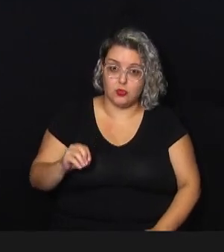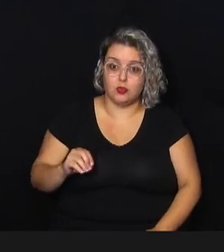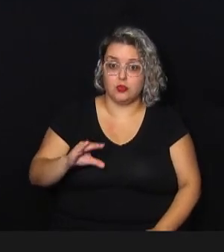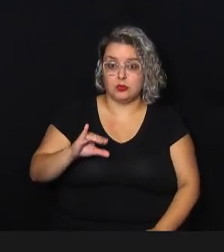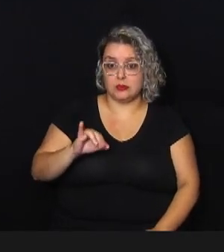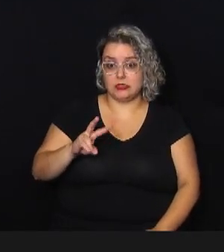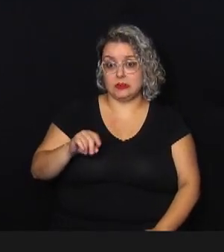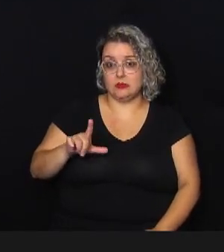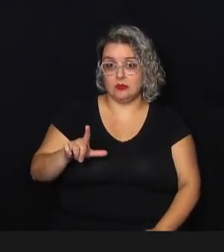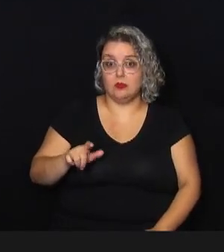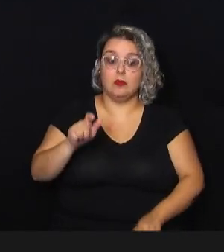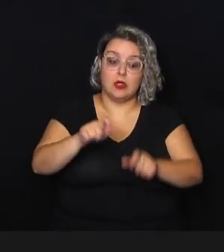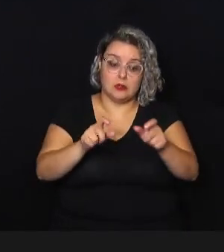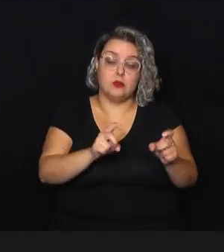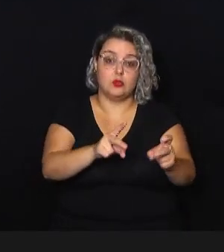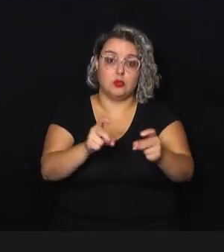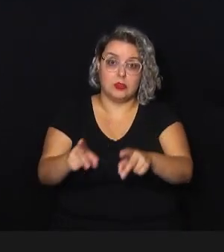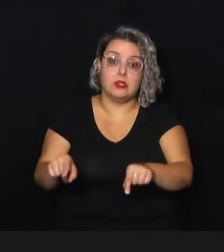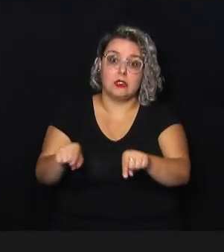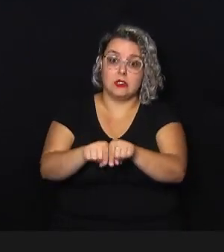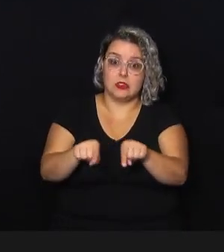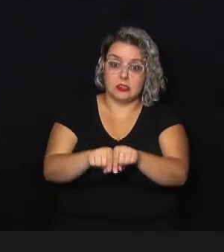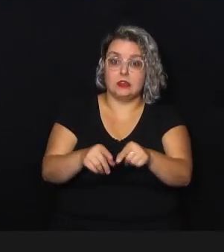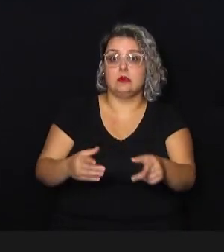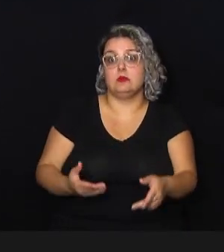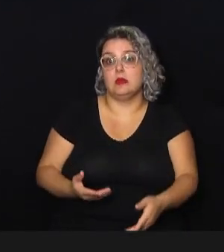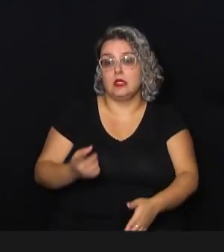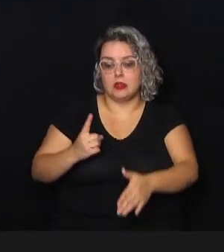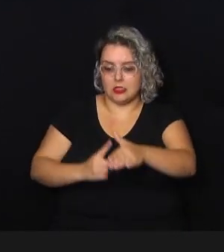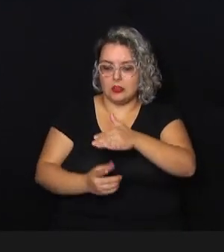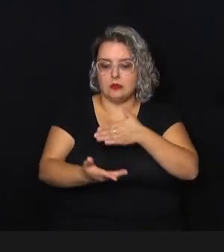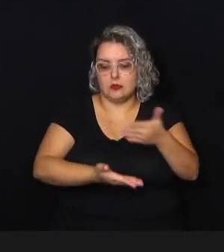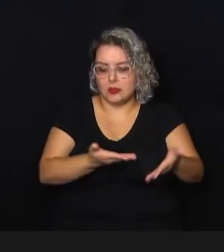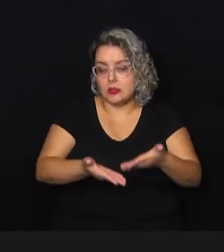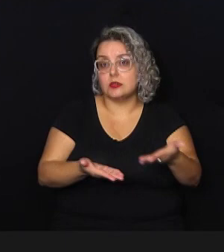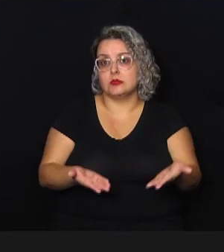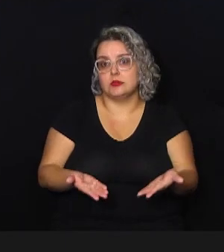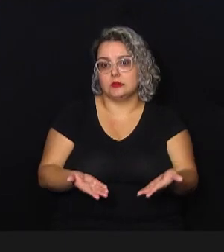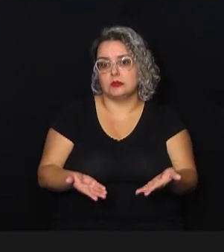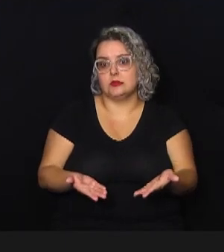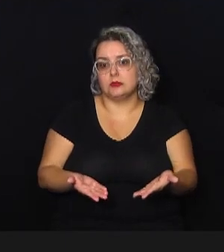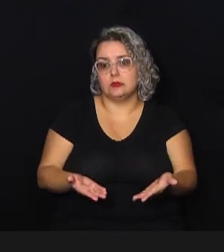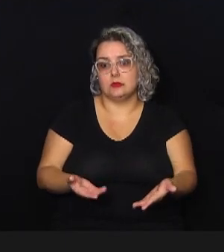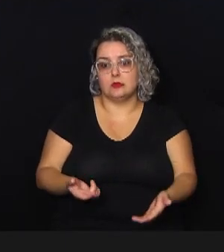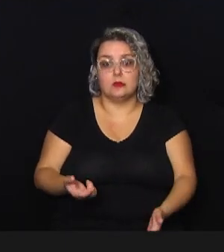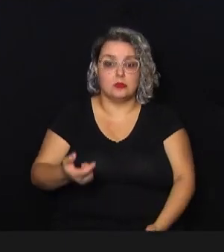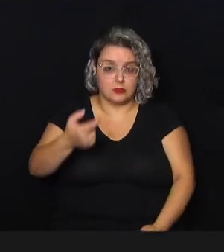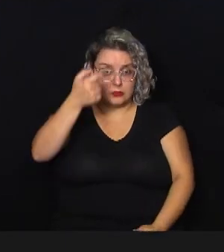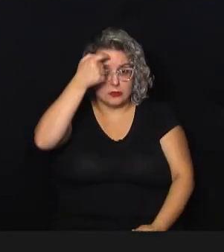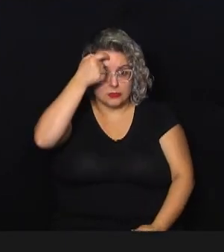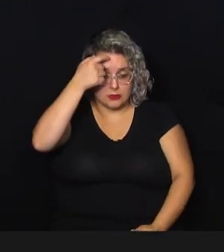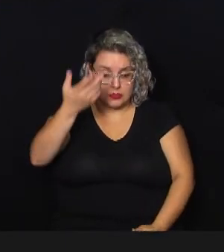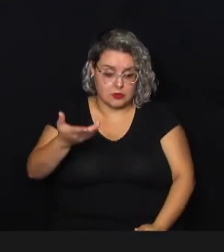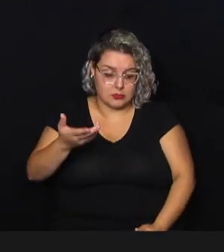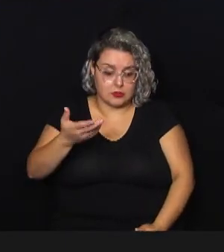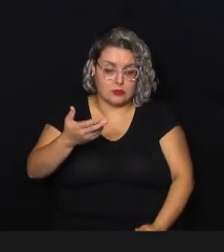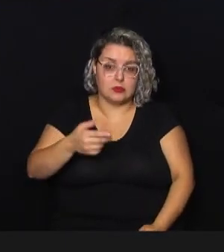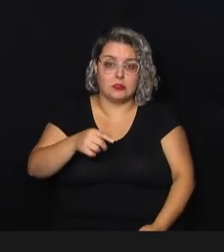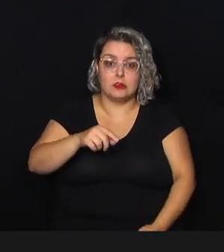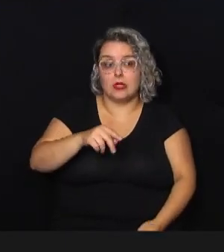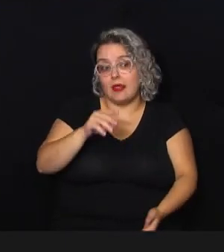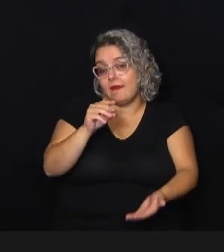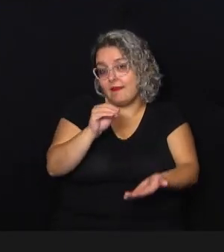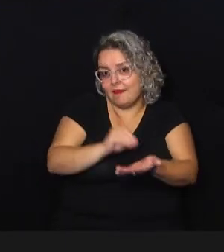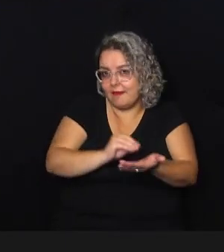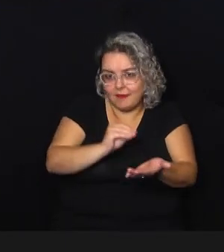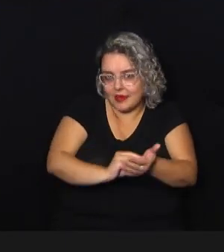os equipamentos e também as prestadoras de serviço que, cientes de que tem essa irregularidade, nada fazem.